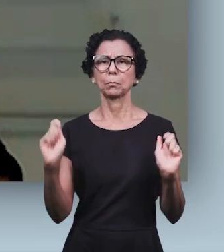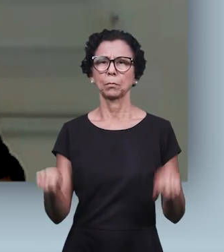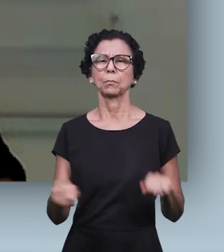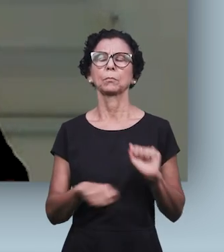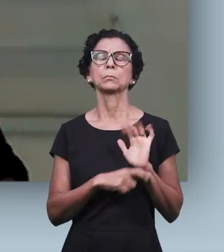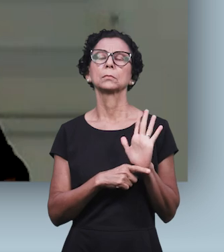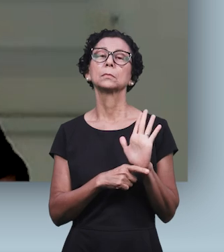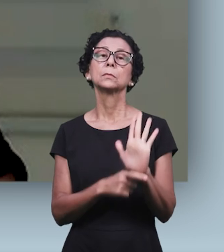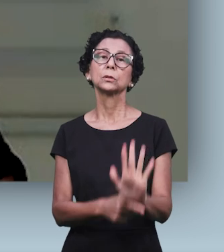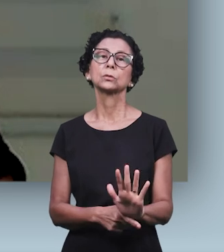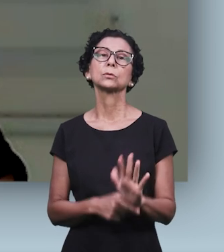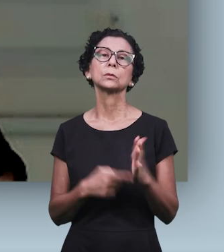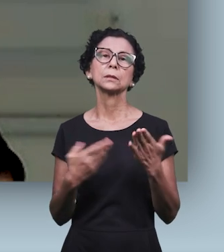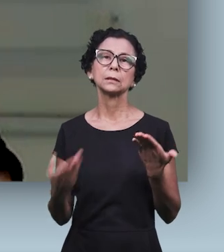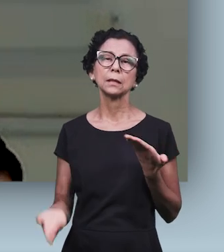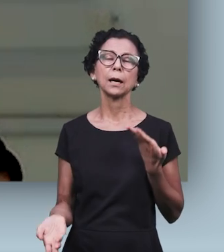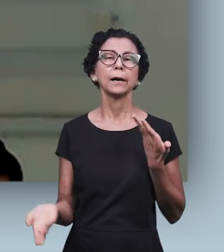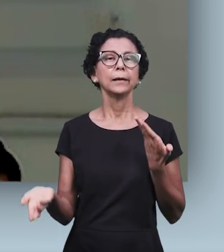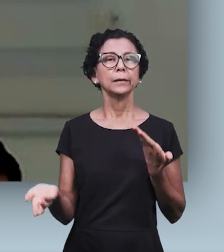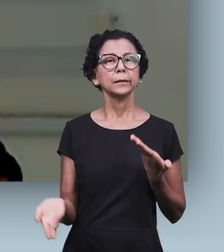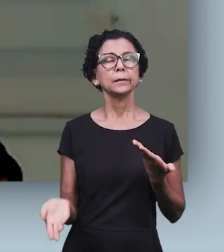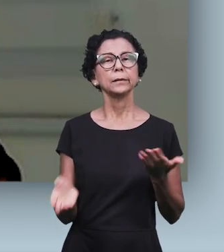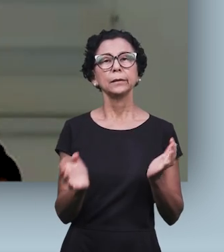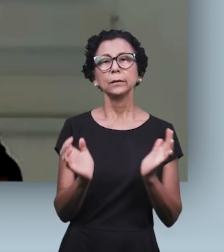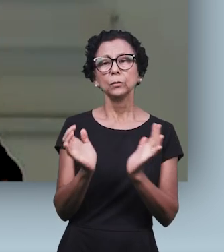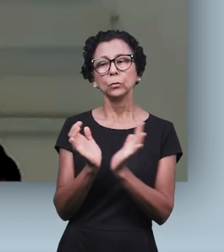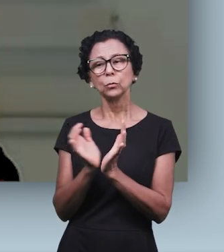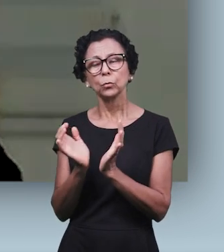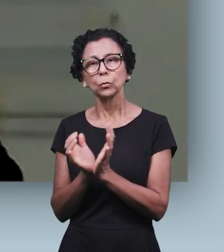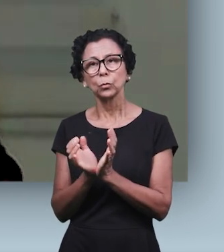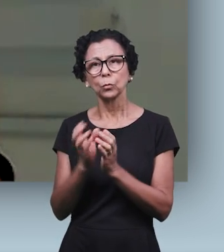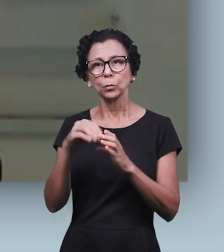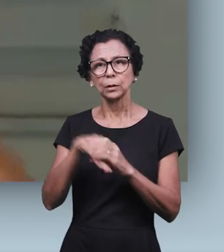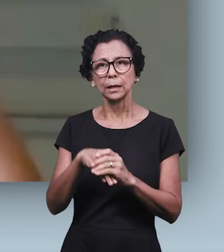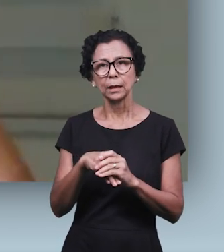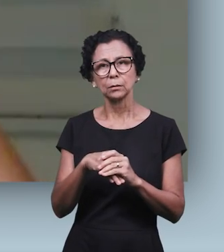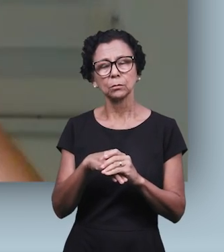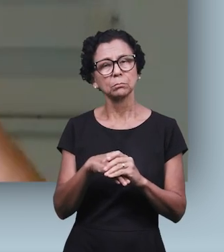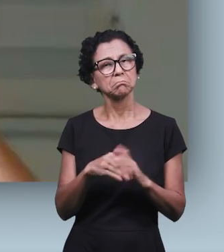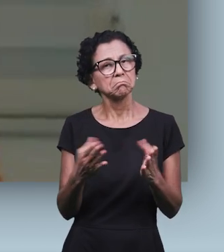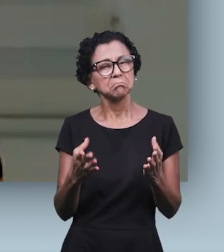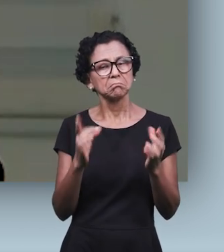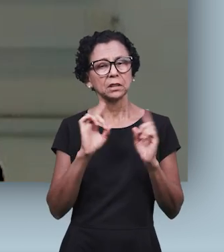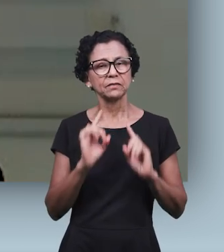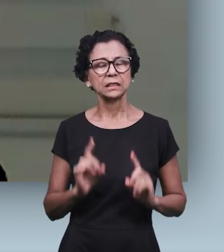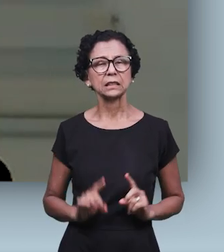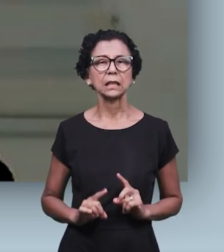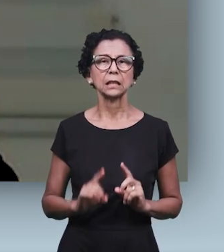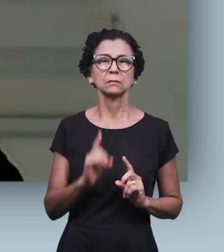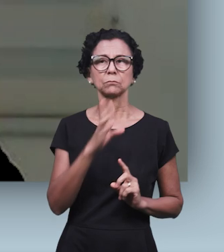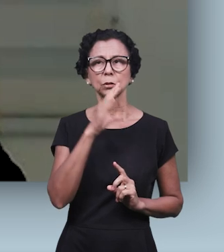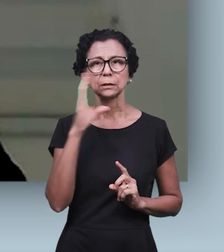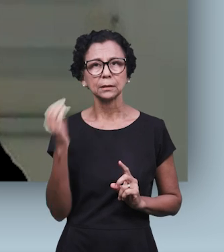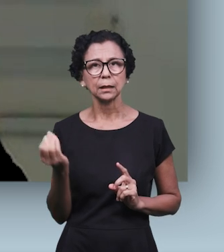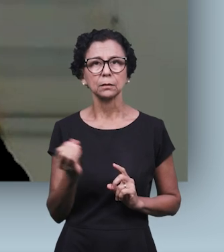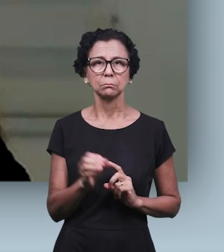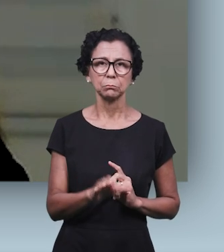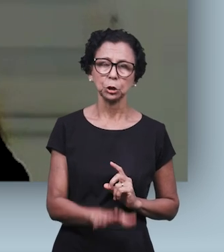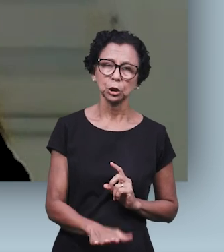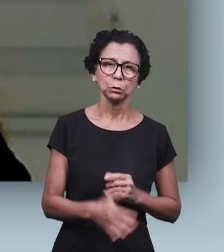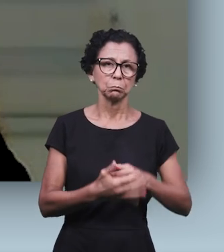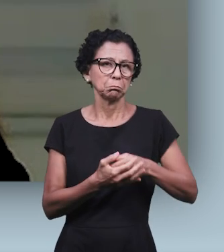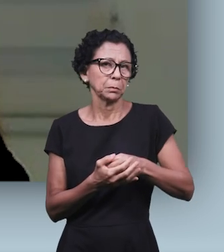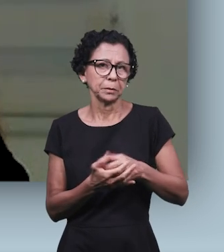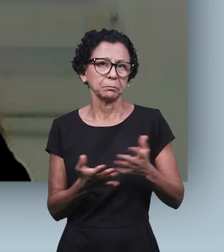ajudar, né? E podem ser as mediadoras no caso de uma classe que tenha crianças com deficiência. Pode ser um adolescente, pode ser uma criança